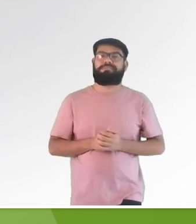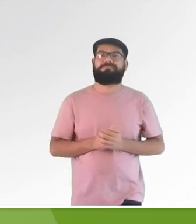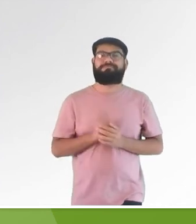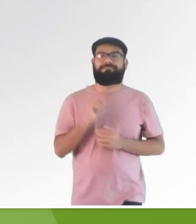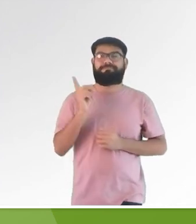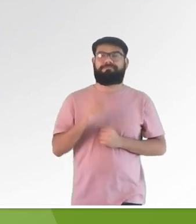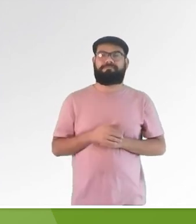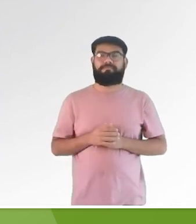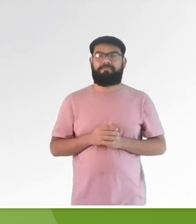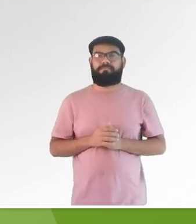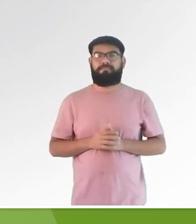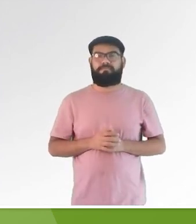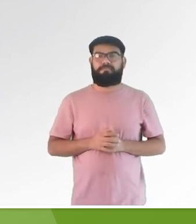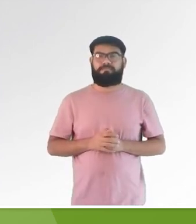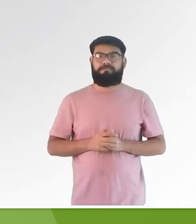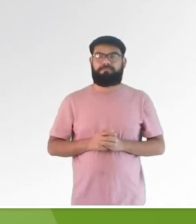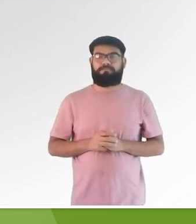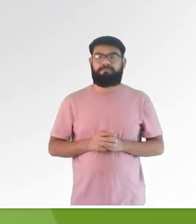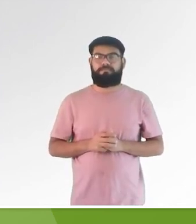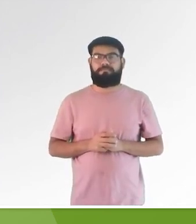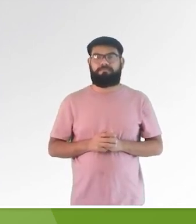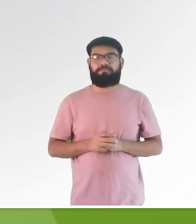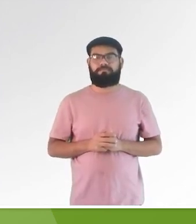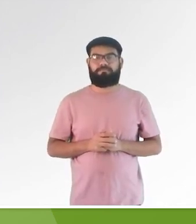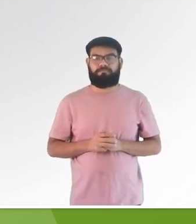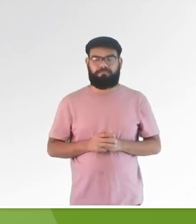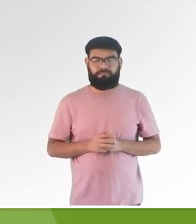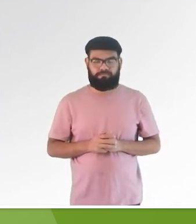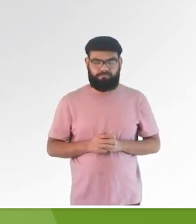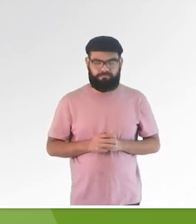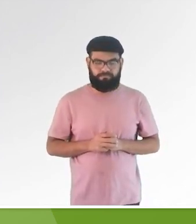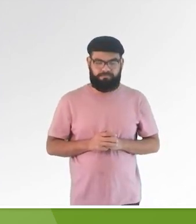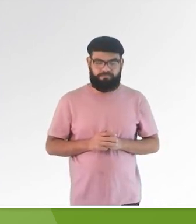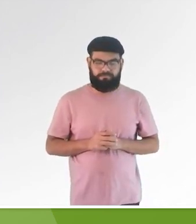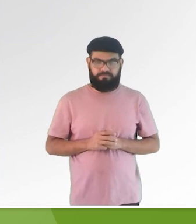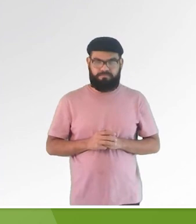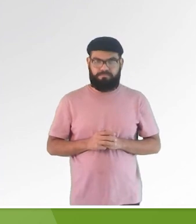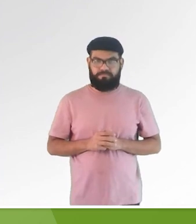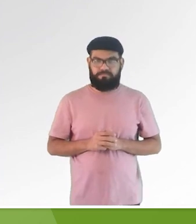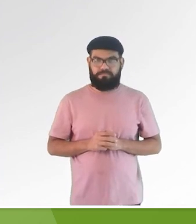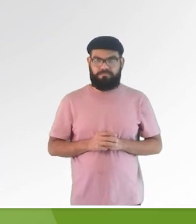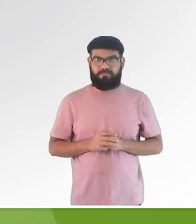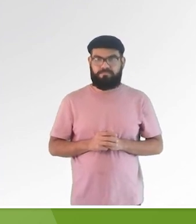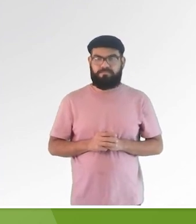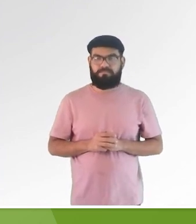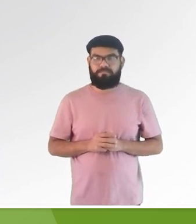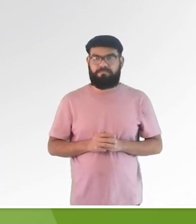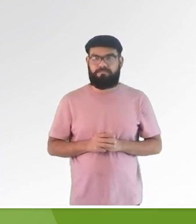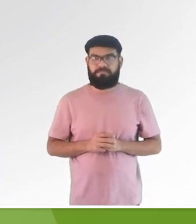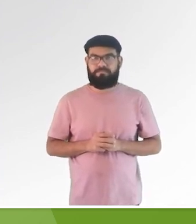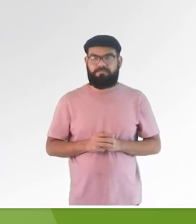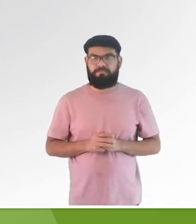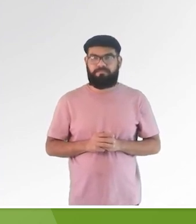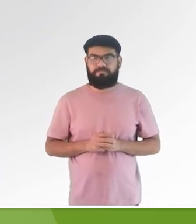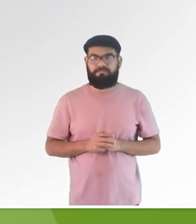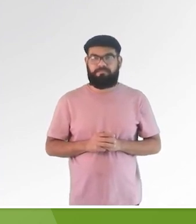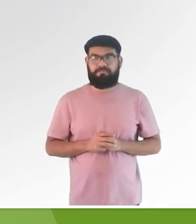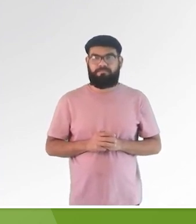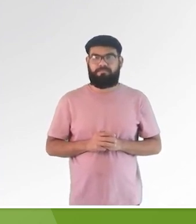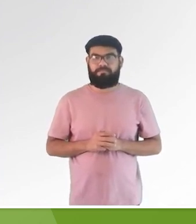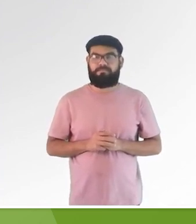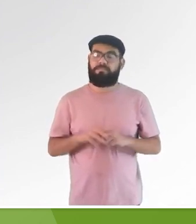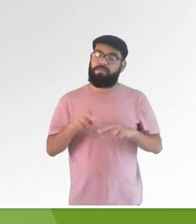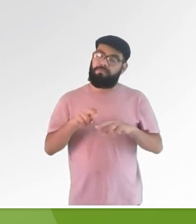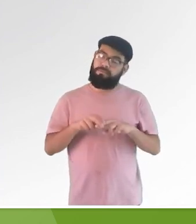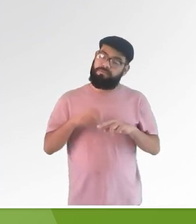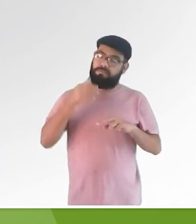engloba, né, praticamente diversos outros aspectos que a gente citou, né, nos conceitos anteriores. Por isso eu digo, né, torno a